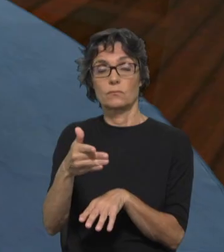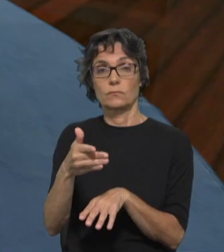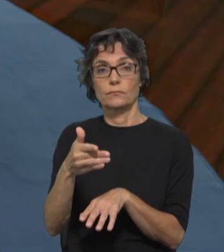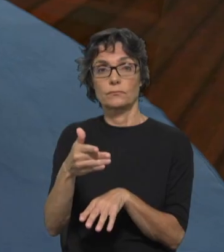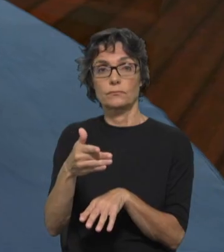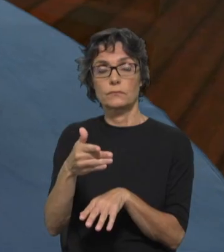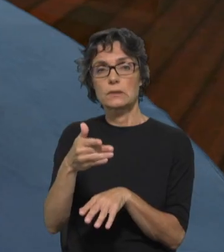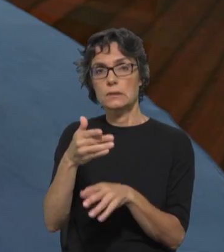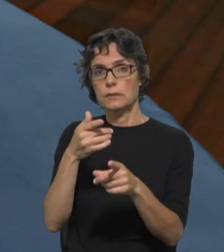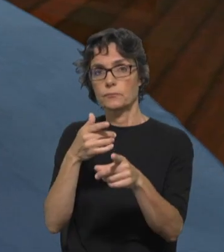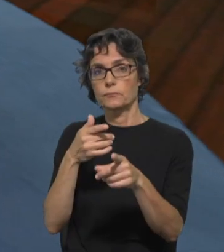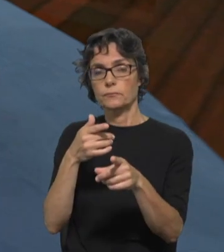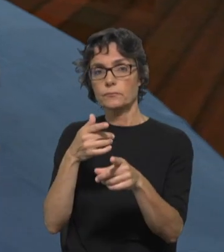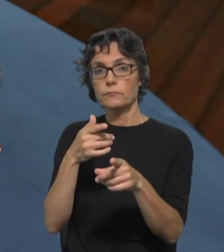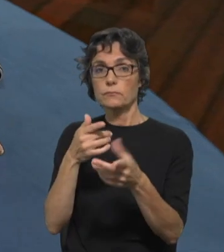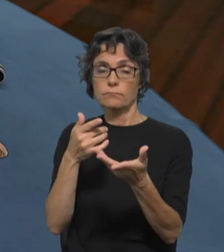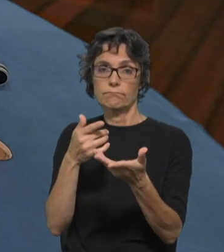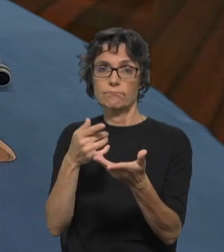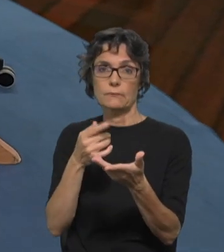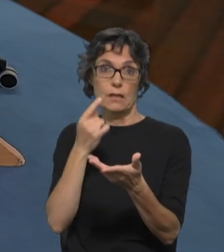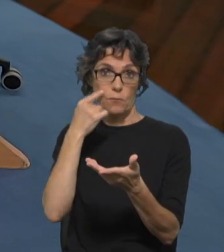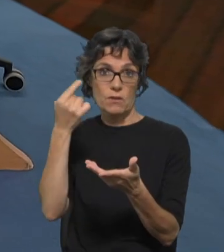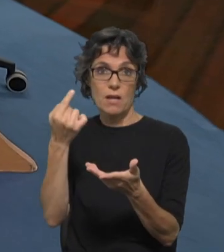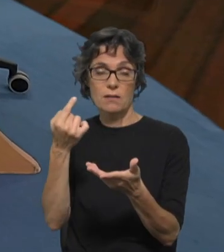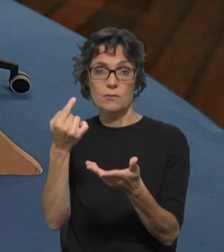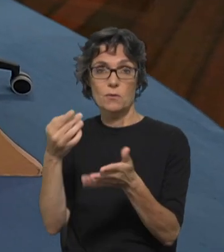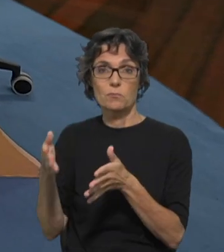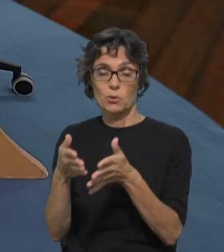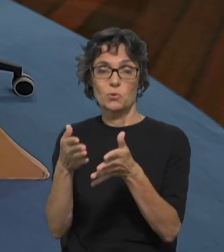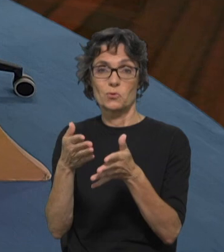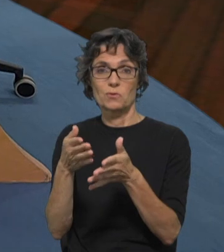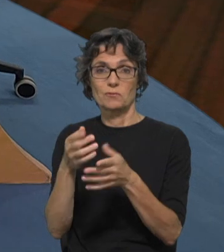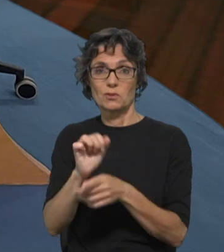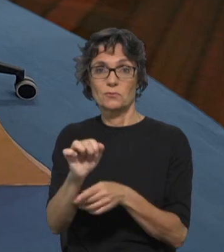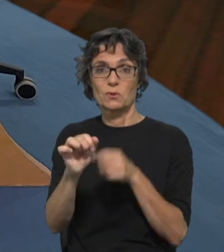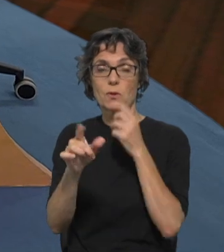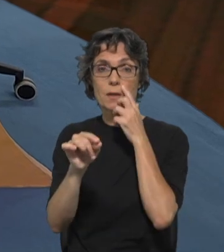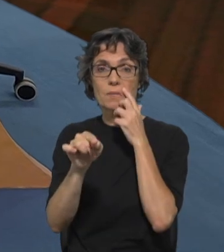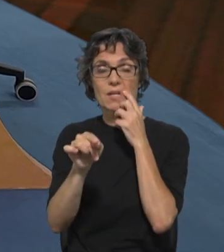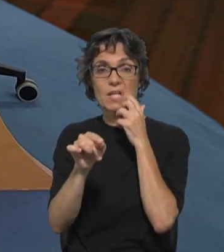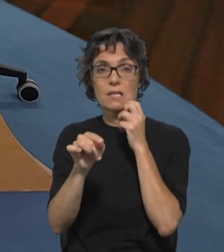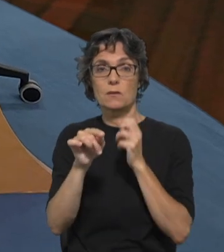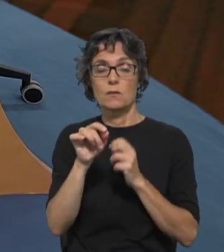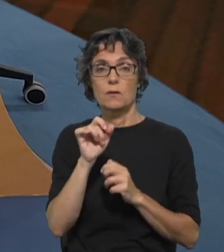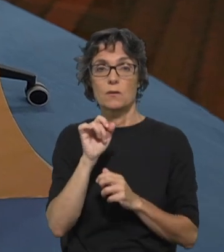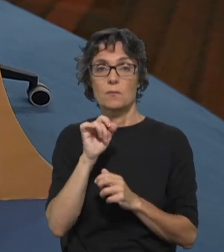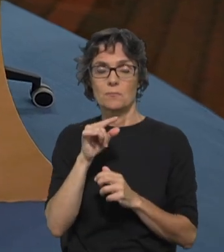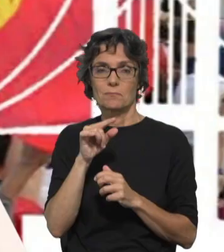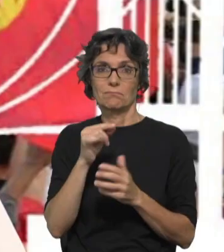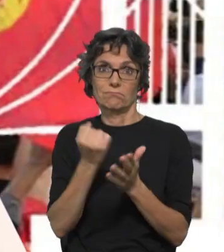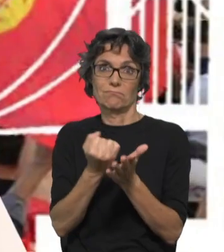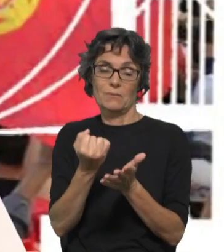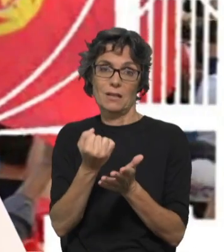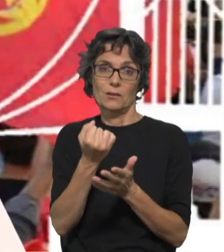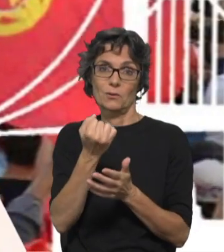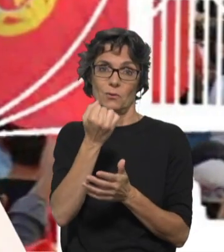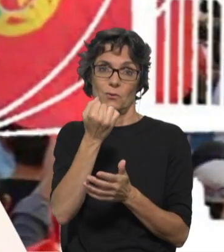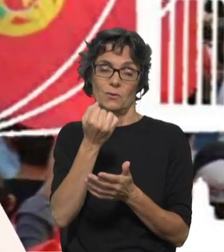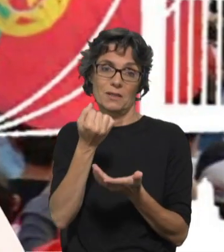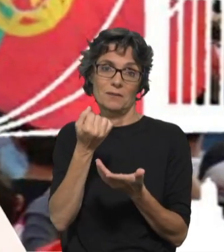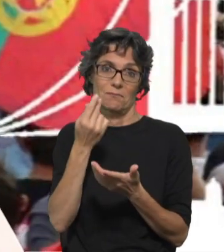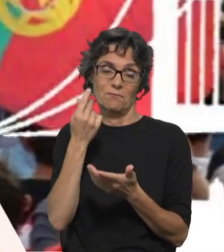para si é especial, um percurso vocacional. Enfim, ficará na história também desse percurso vocacional. Sim. Eu neste momento